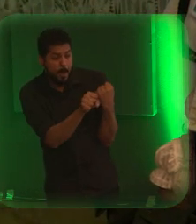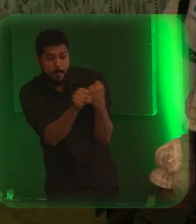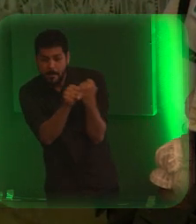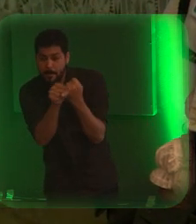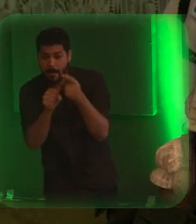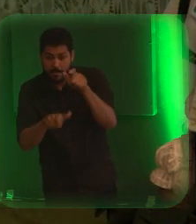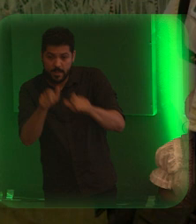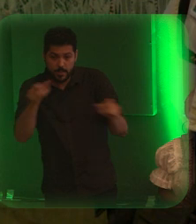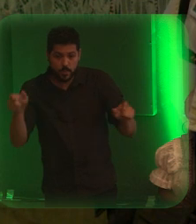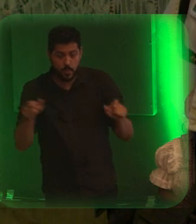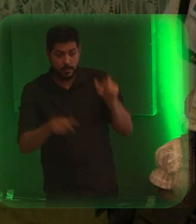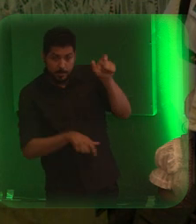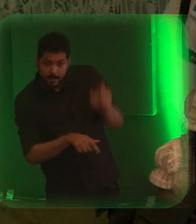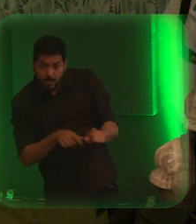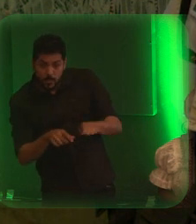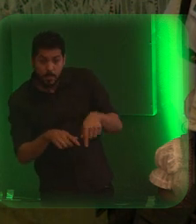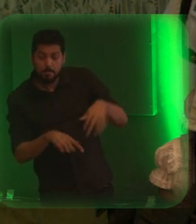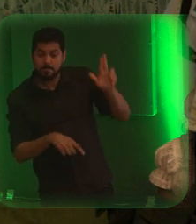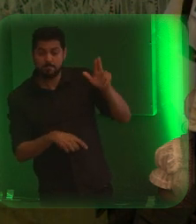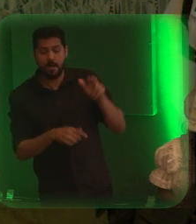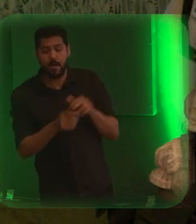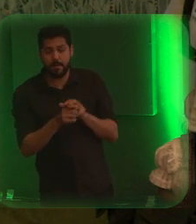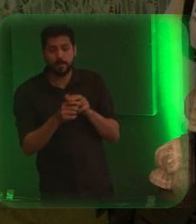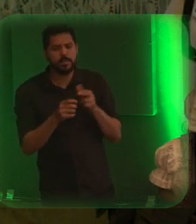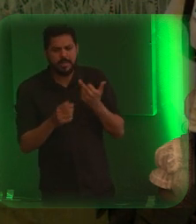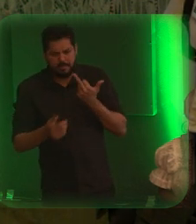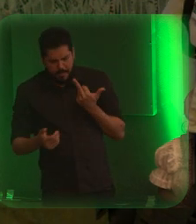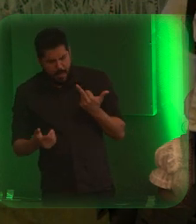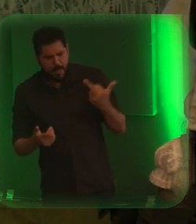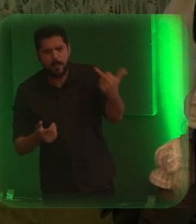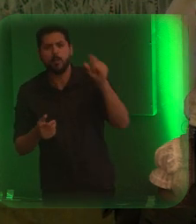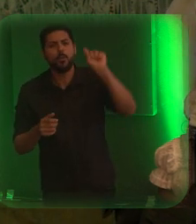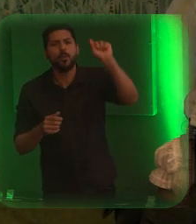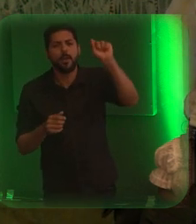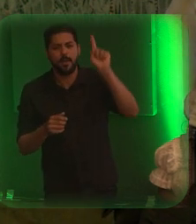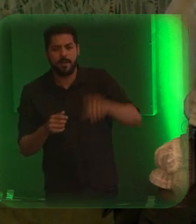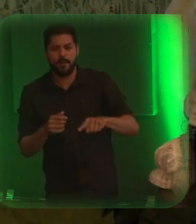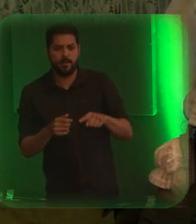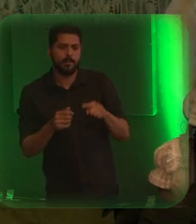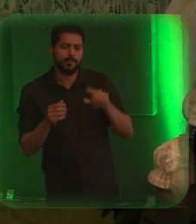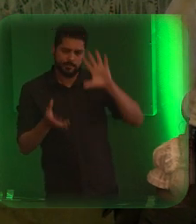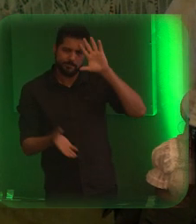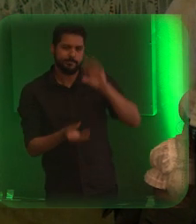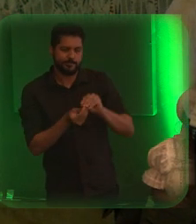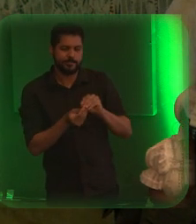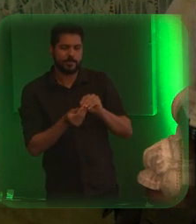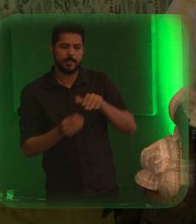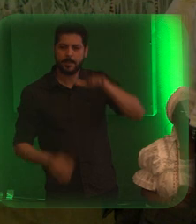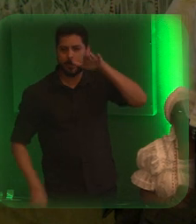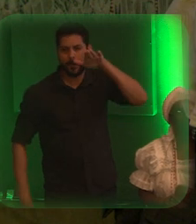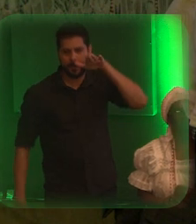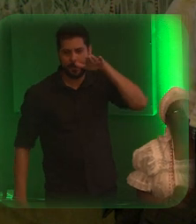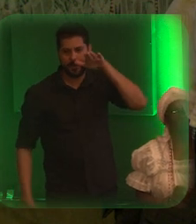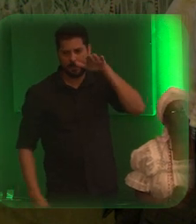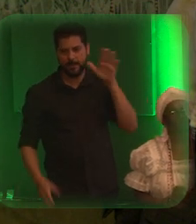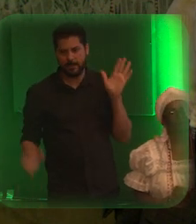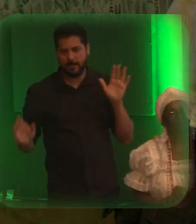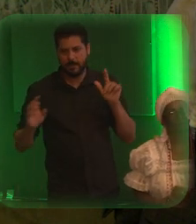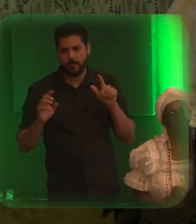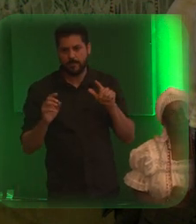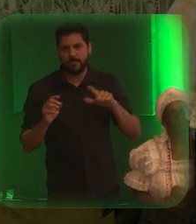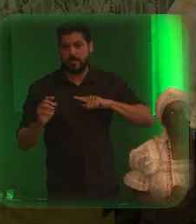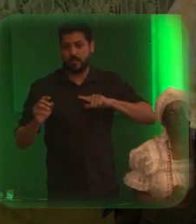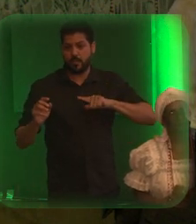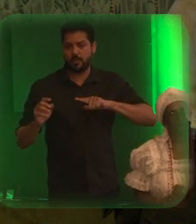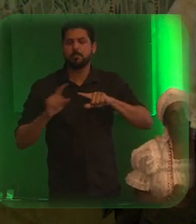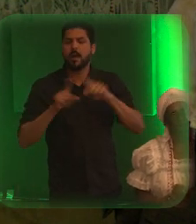Até mesmo Nostradamus diz que a segunda profecia de Nostradamus, que dizia que o segundo anticristo era Hitler. Mas